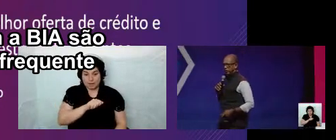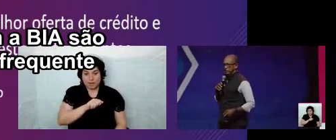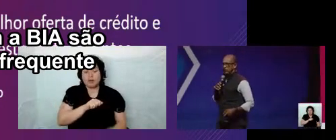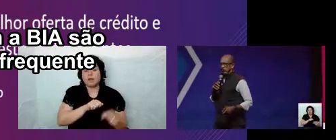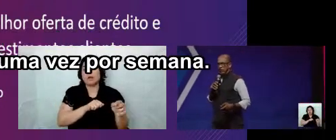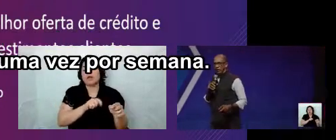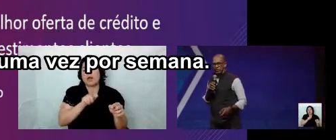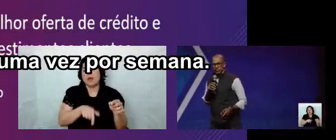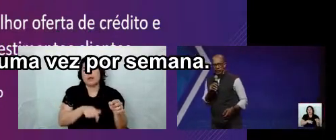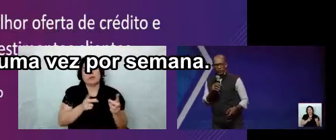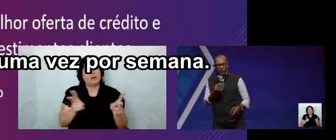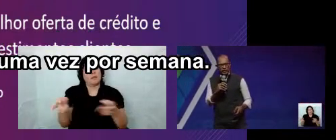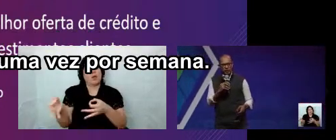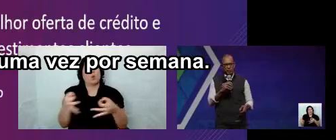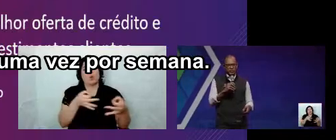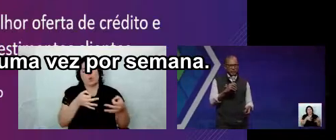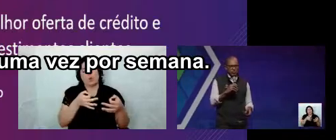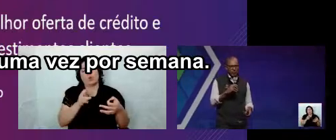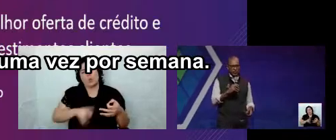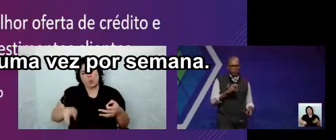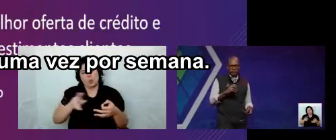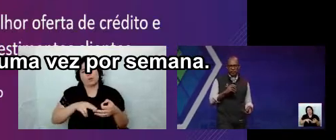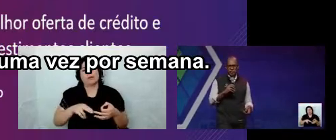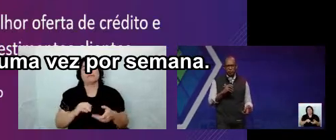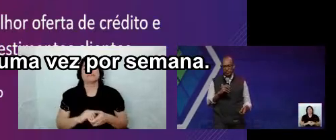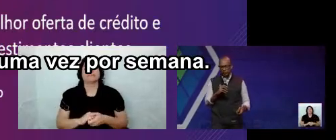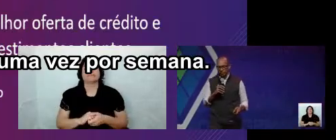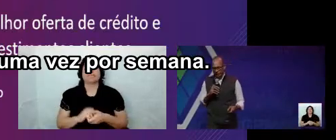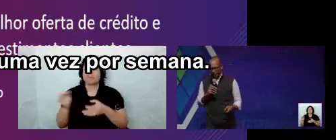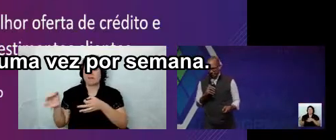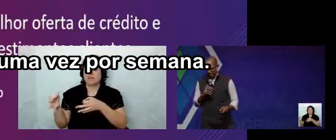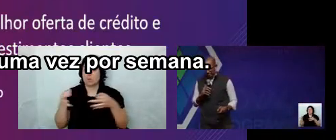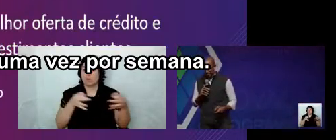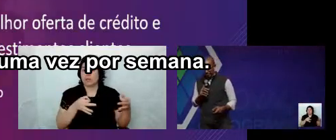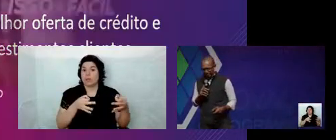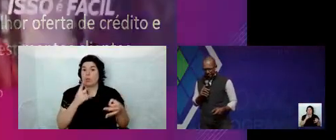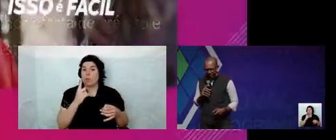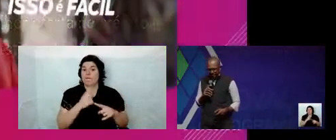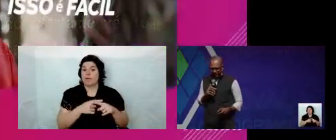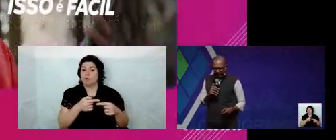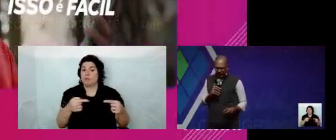forma frequente, e a nossa frequência ela é medida mais de uma vez por semana.